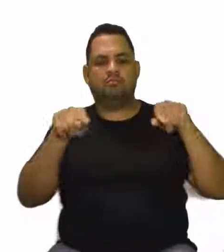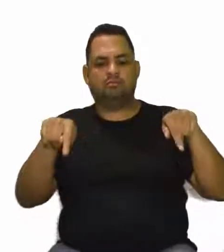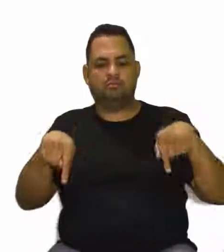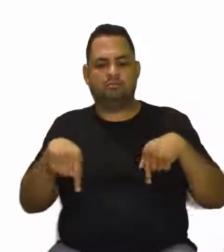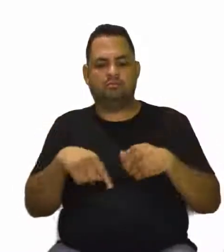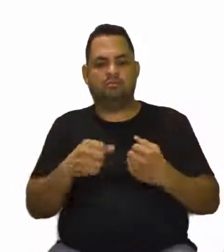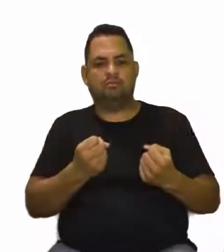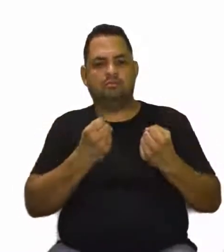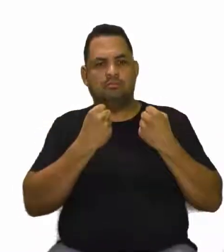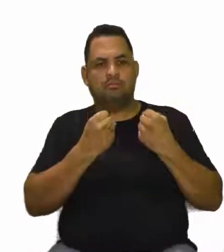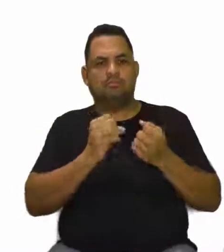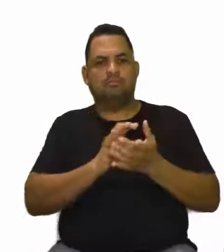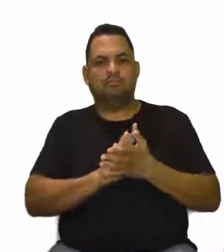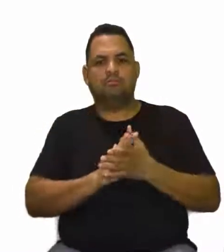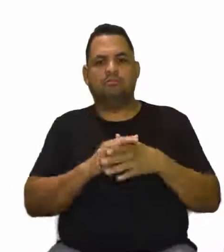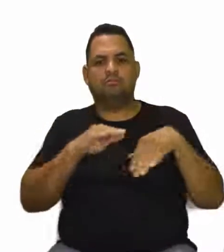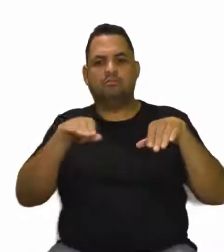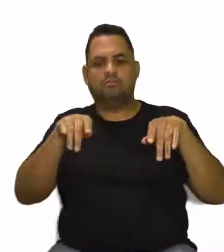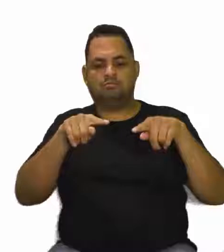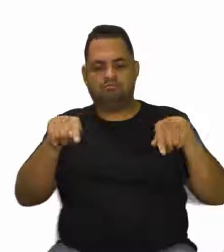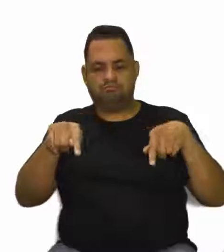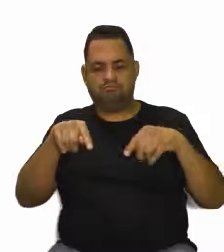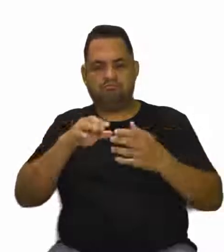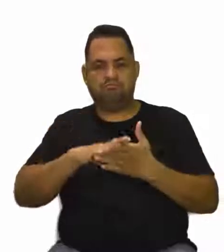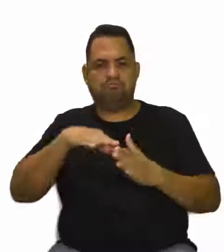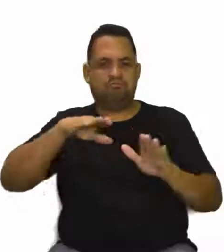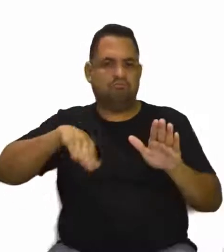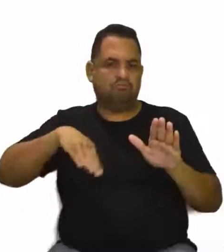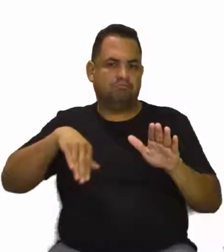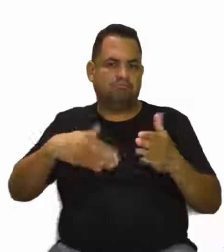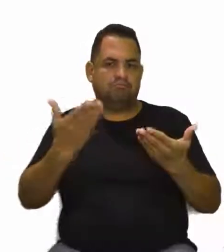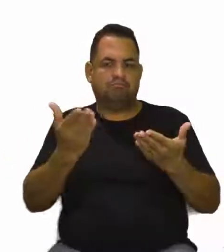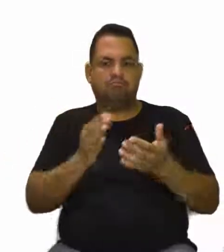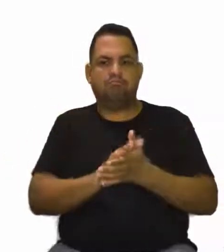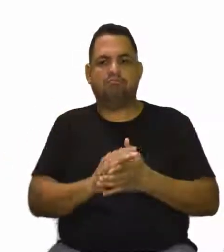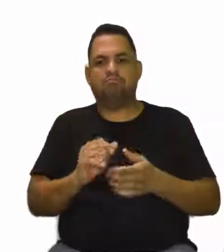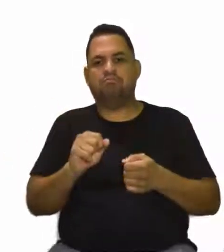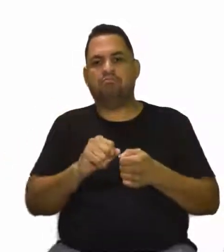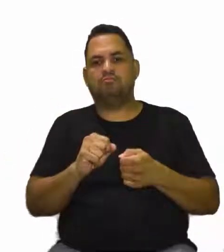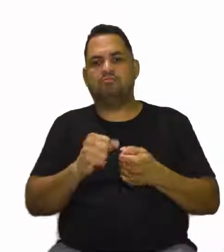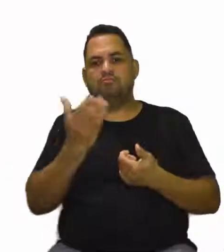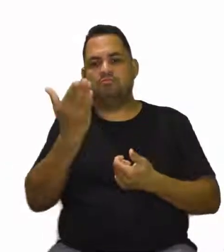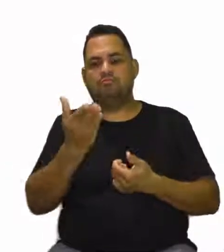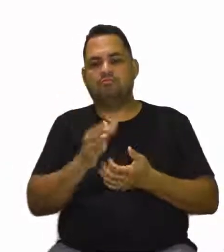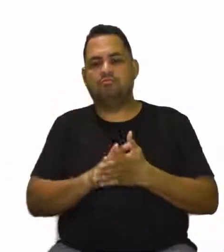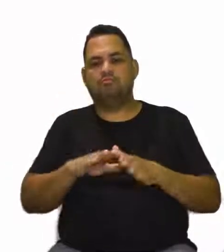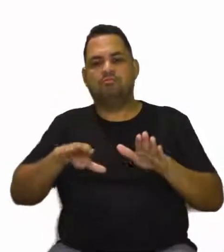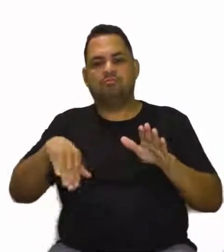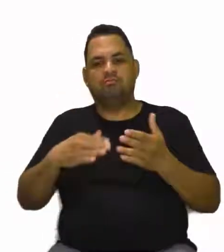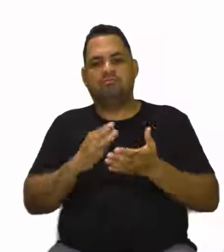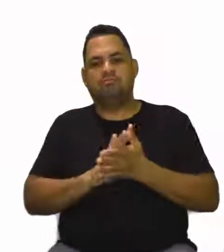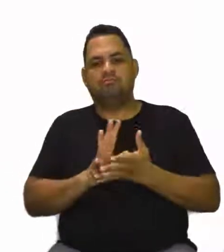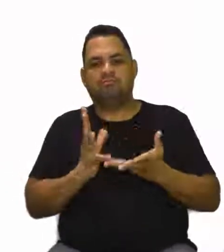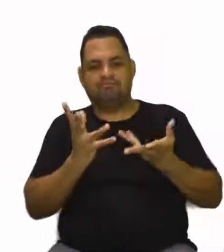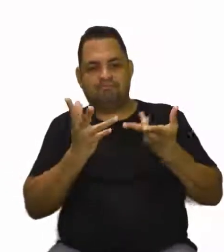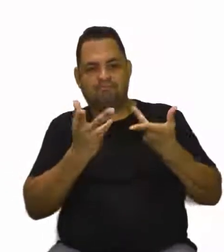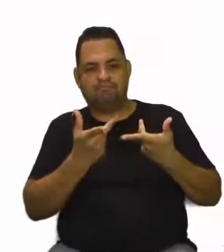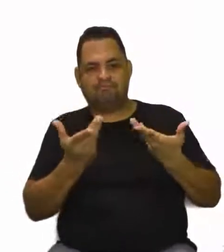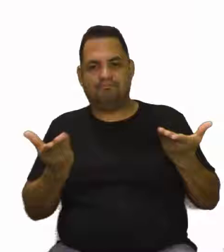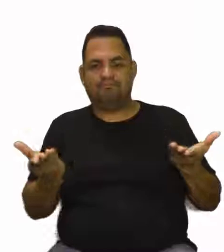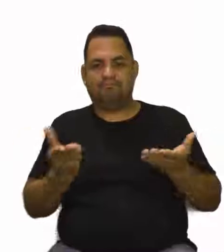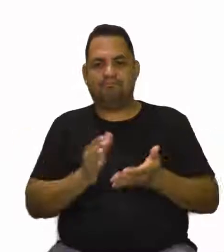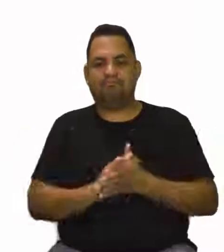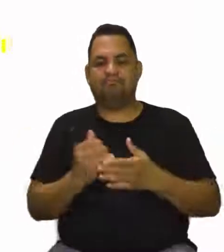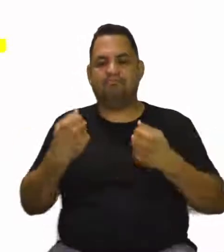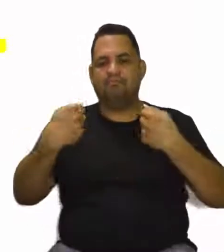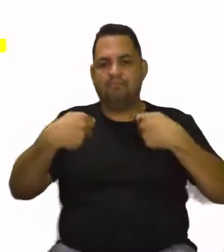academias, em praias. Olha que legal, né? Fazer treinamento funcional na praia deve ser maravilhoso.